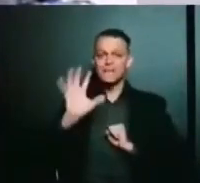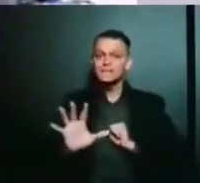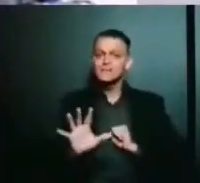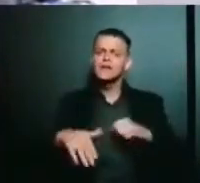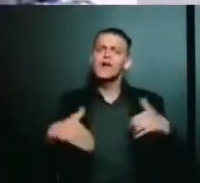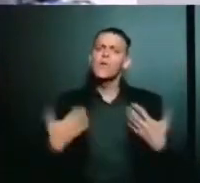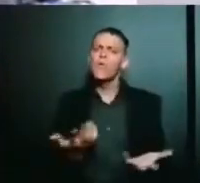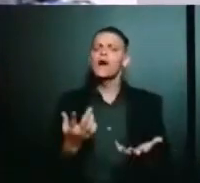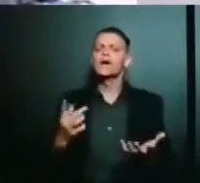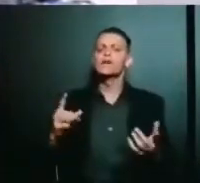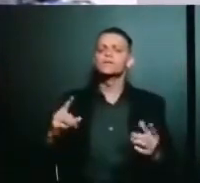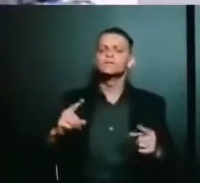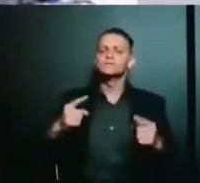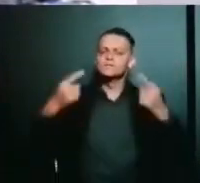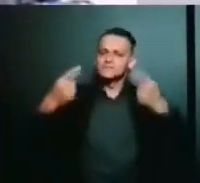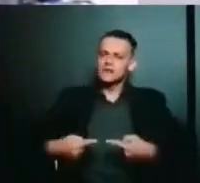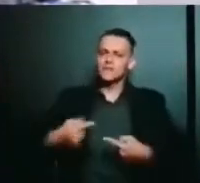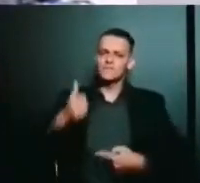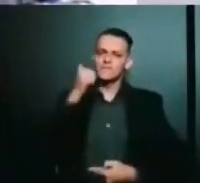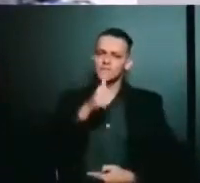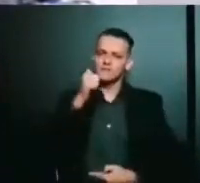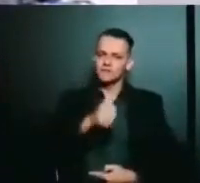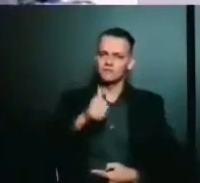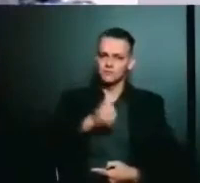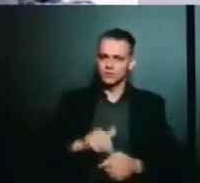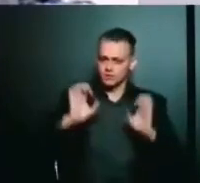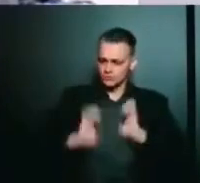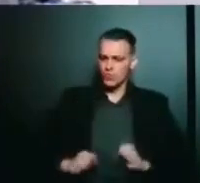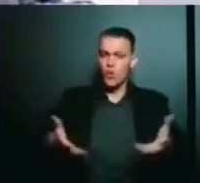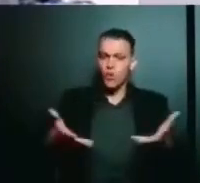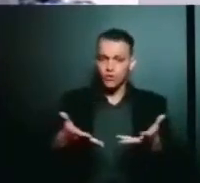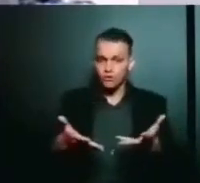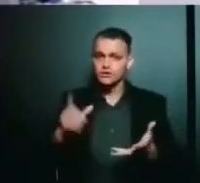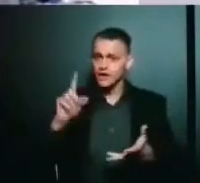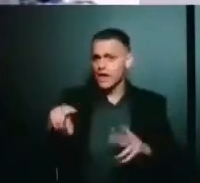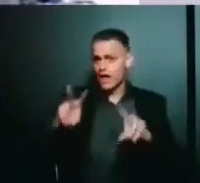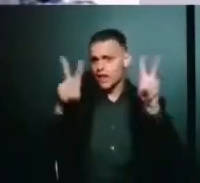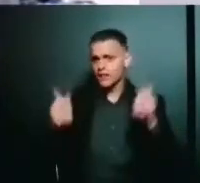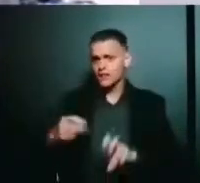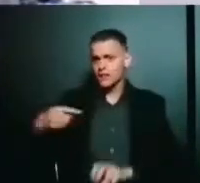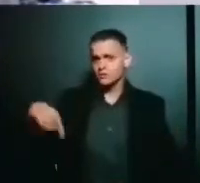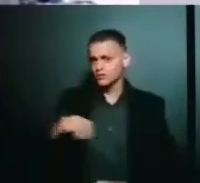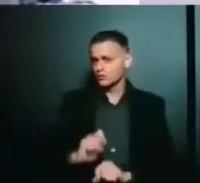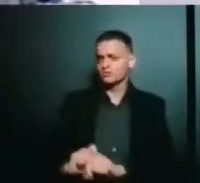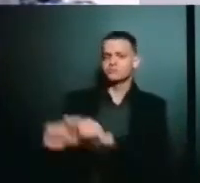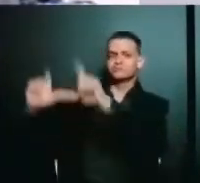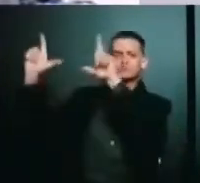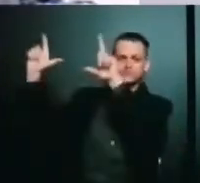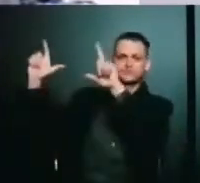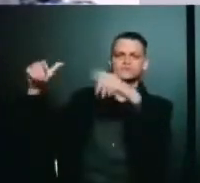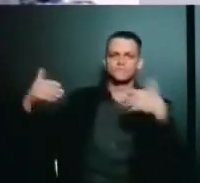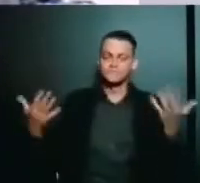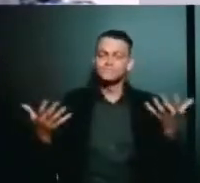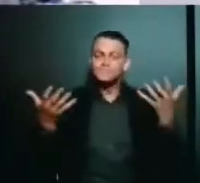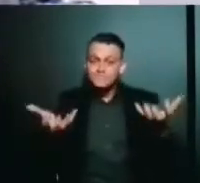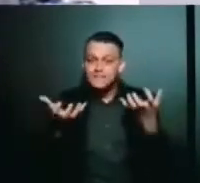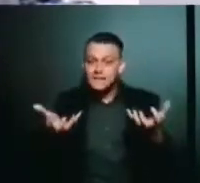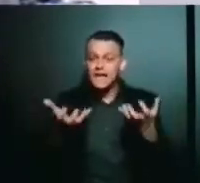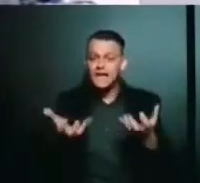Qual o desafio da mulher conservadora nos dias de hoje? Esse é o grande tema do nosso painel. E eu queria